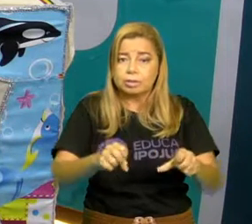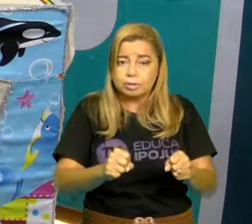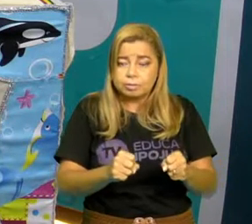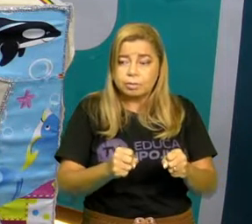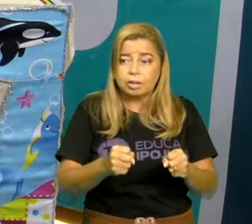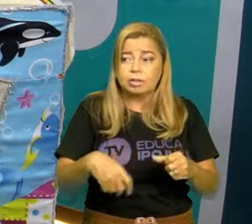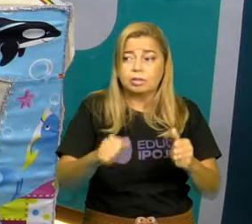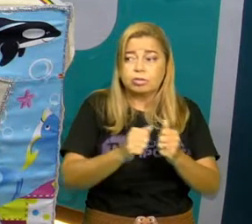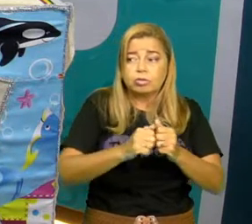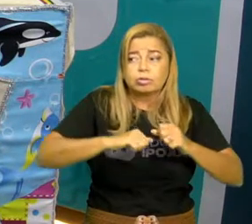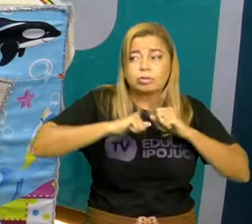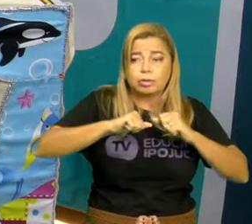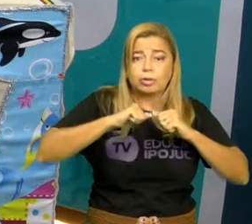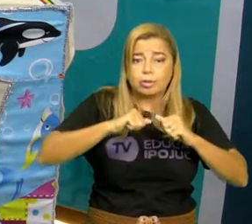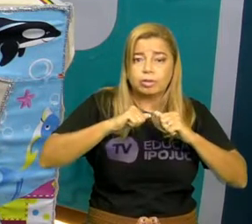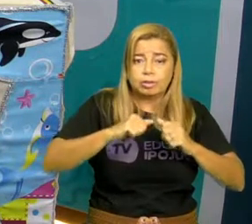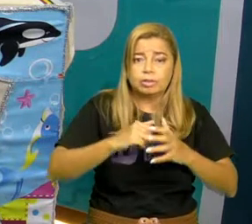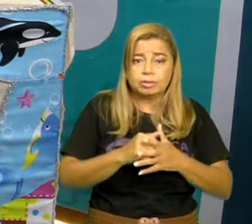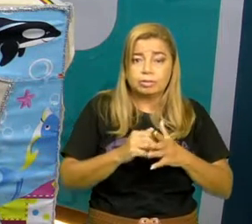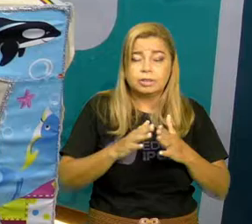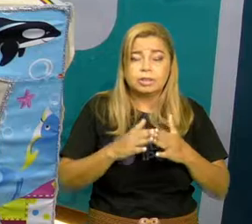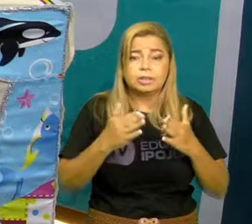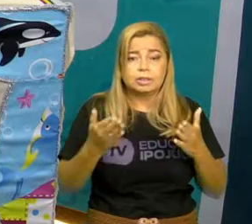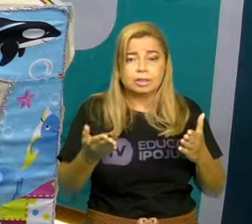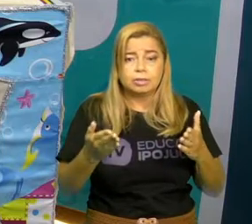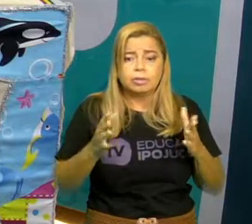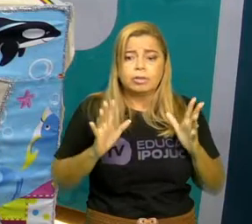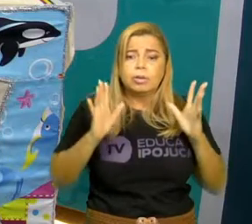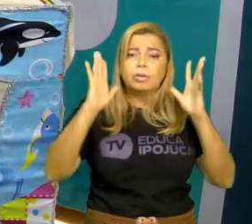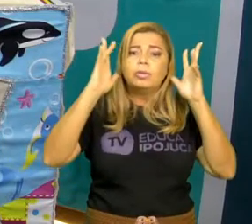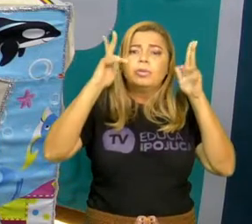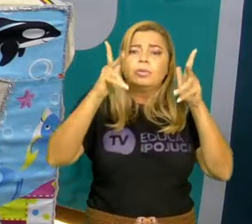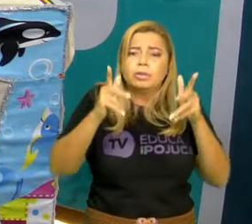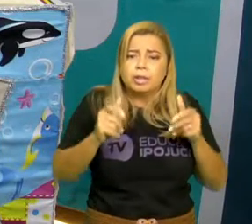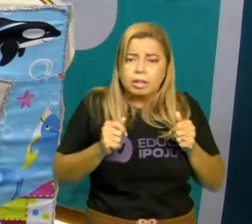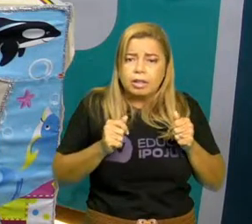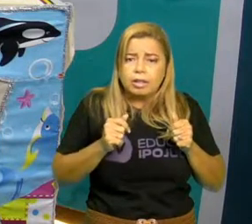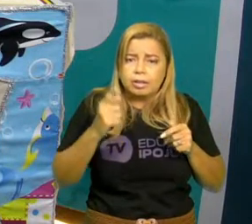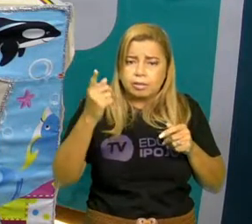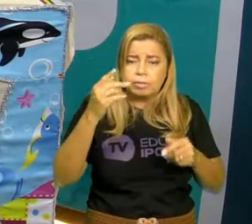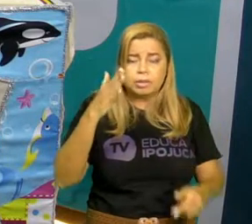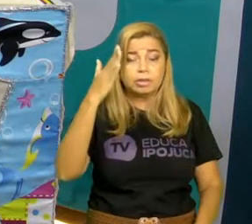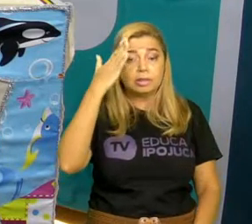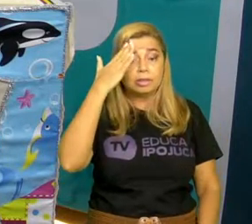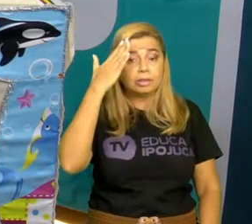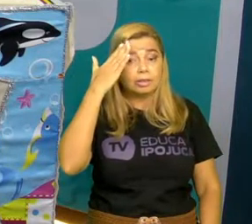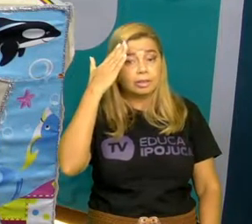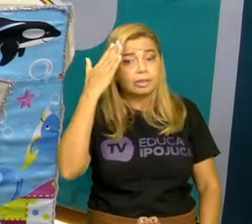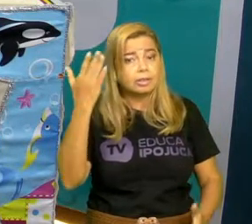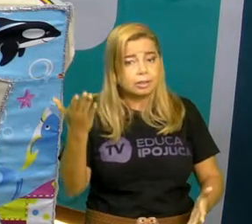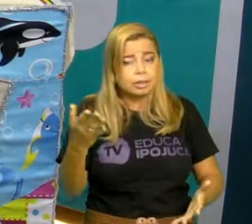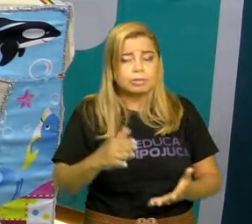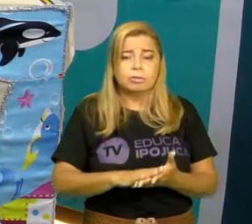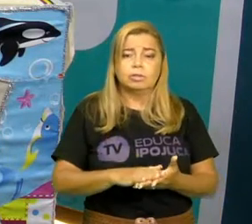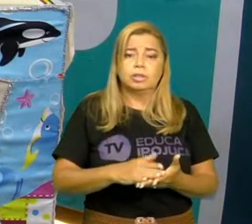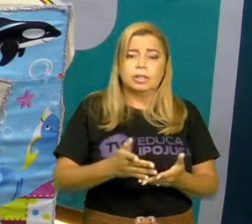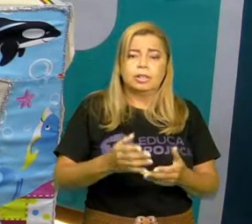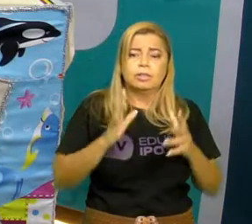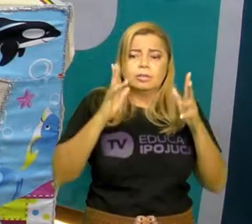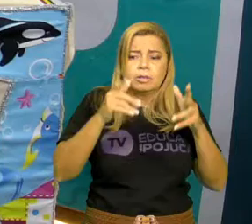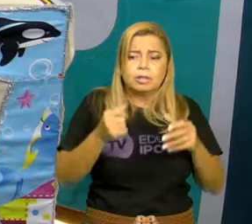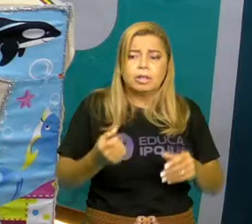leão, ele percebeu que mesmo ele sendo o rei da floresta, que mesmo ele sendo